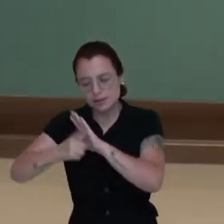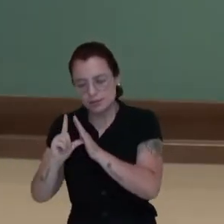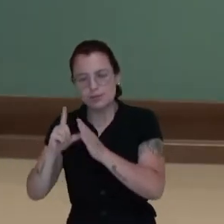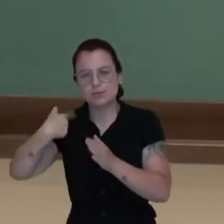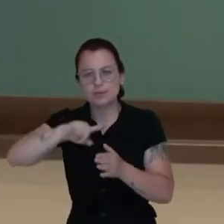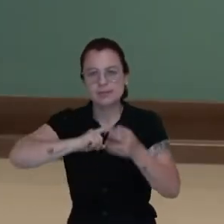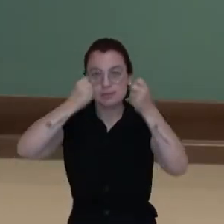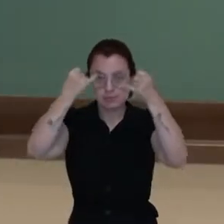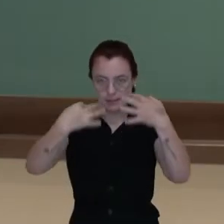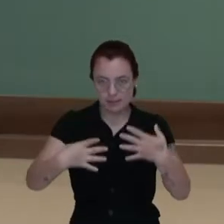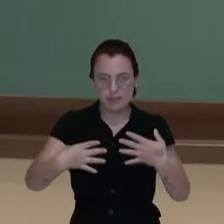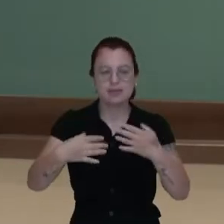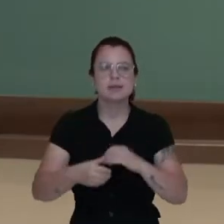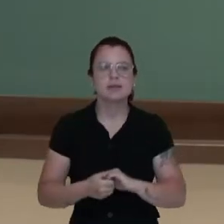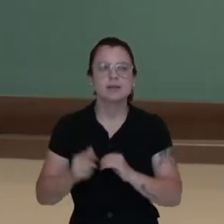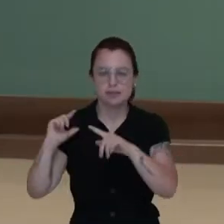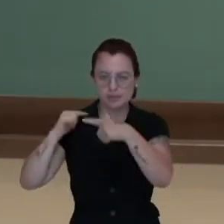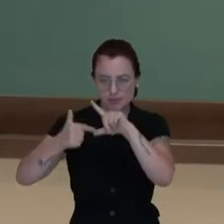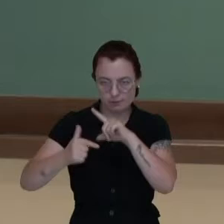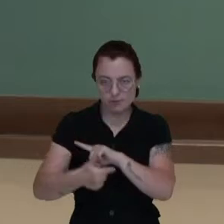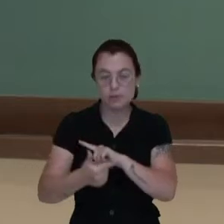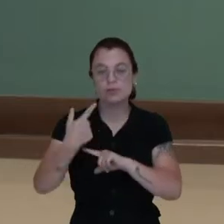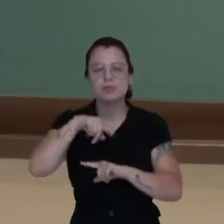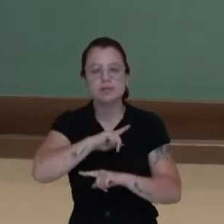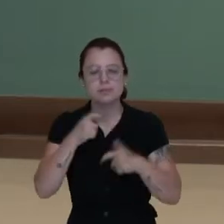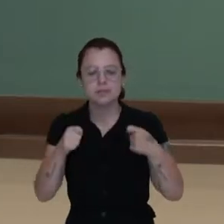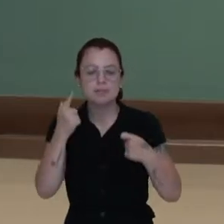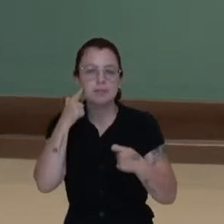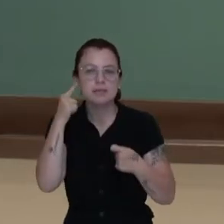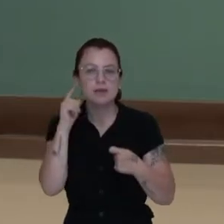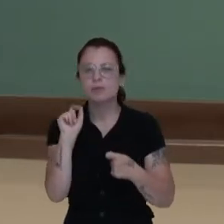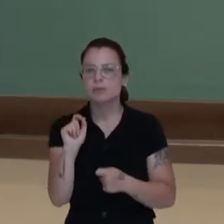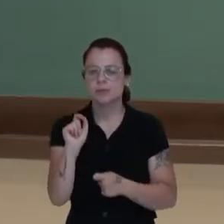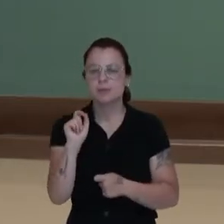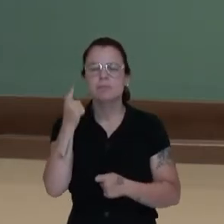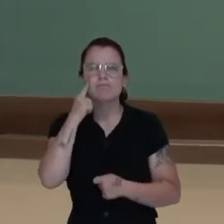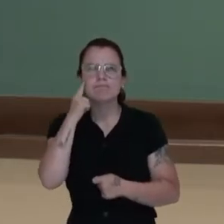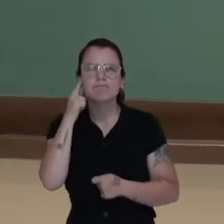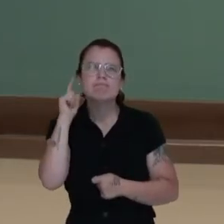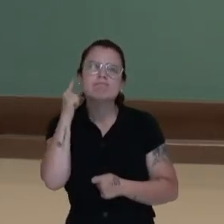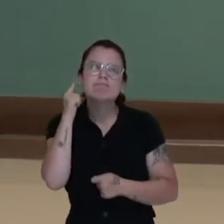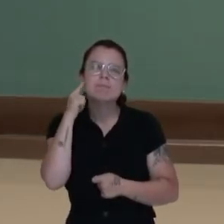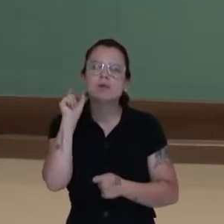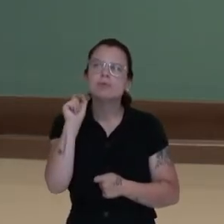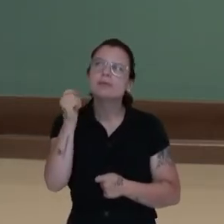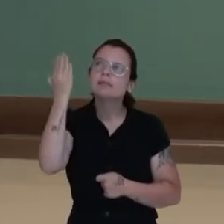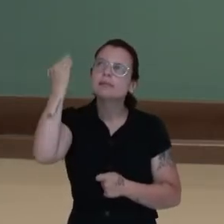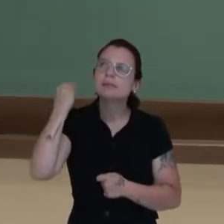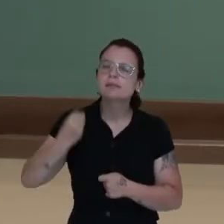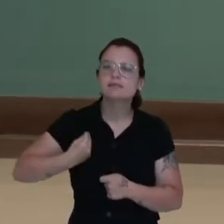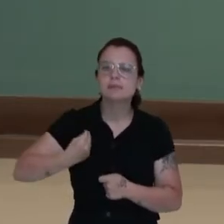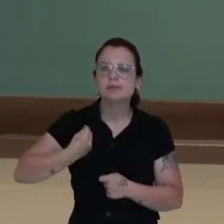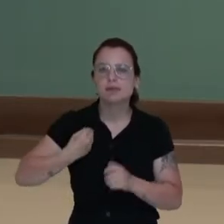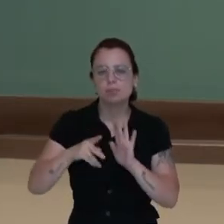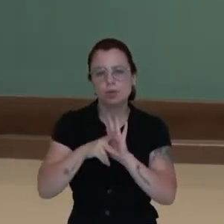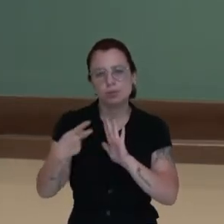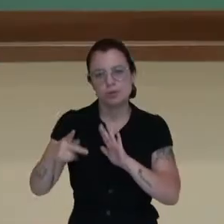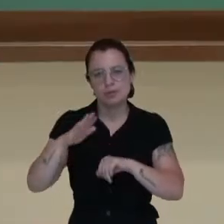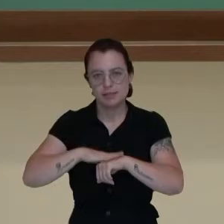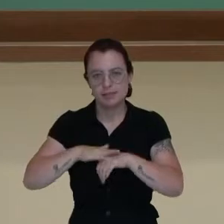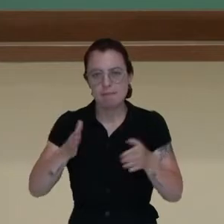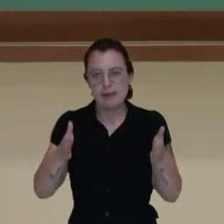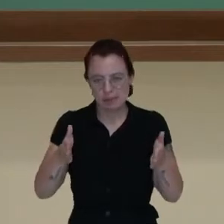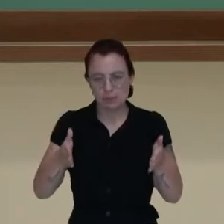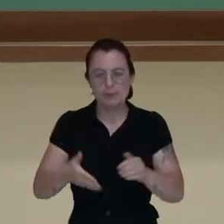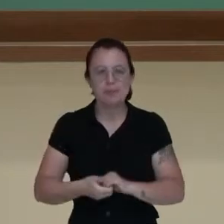que existiam dos tenentes, a gente tem que pensar um pouco o que se vivia no Brasil nesse período.